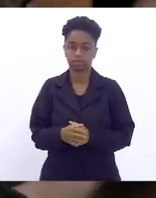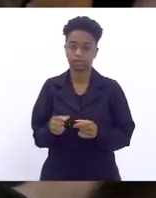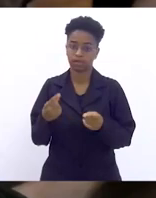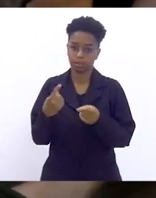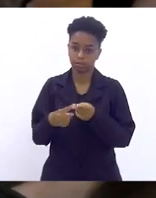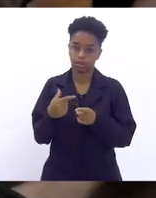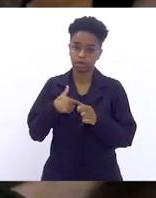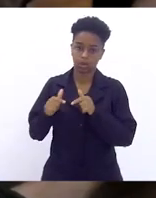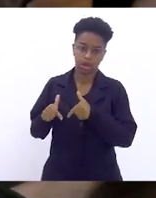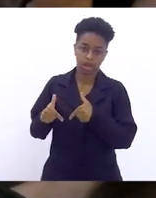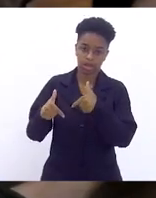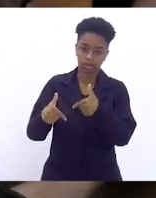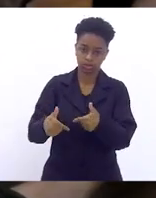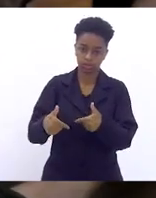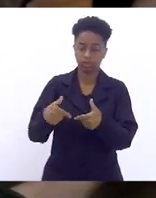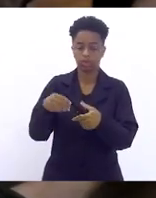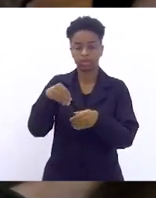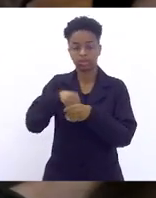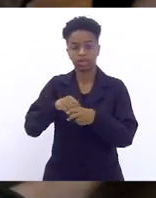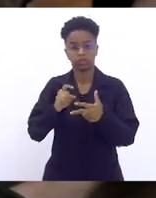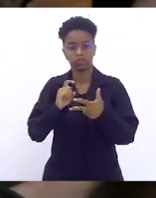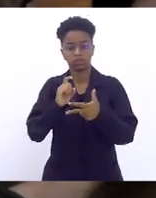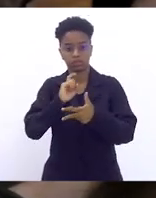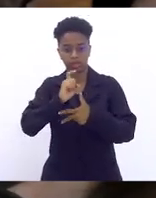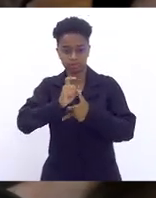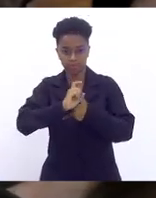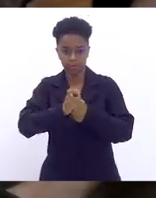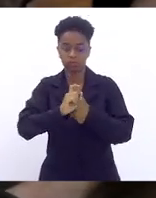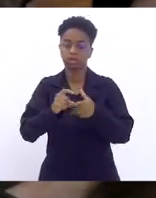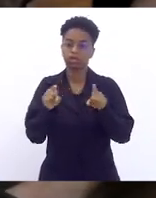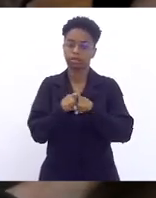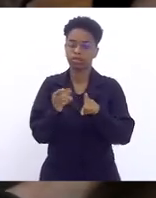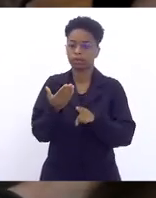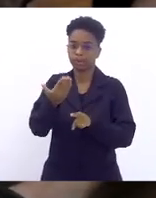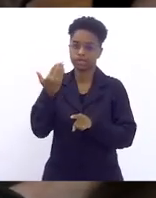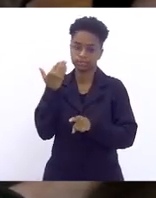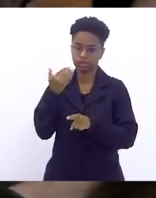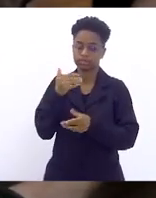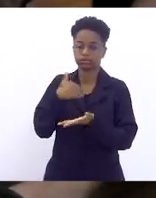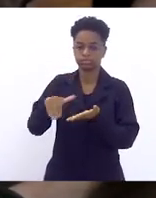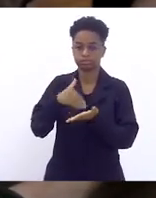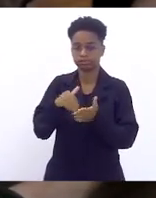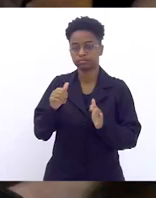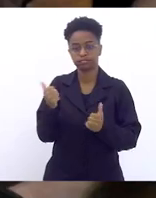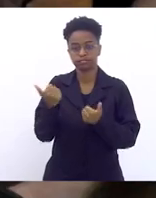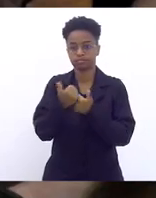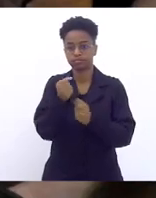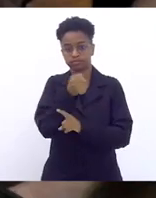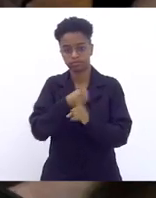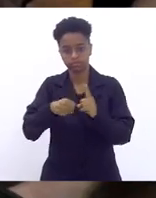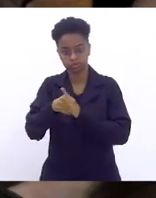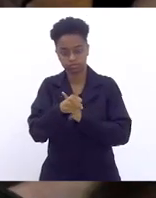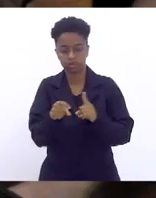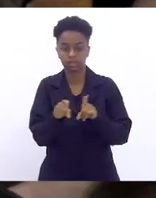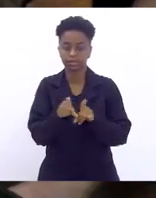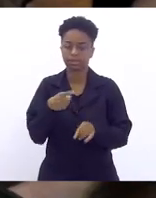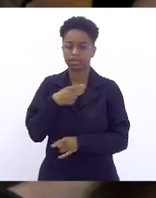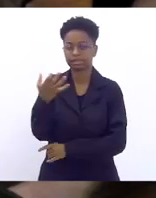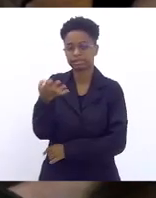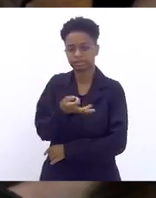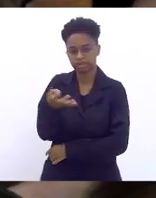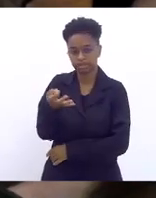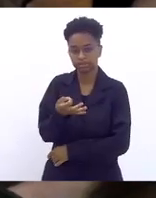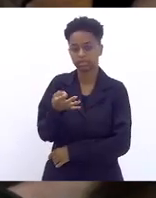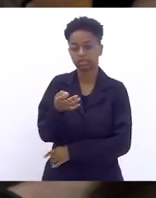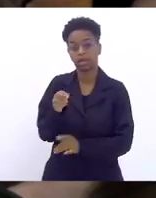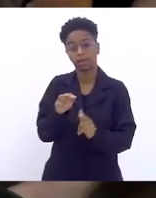de uma atuação dentro de executivo secretária que foi de assistência social e tenho plena convicção de